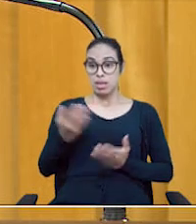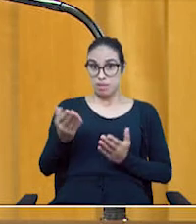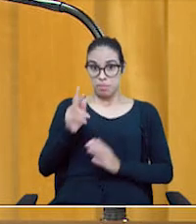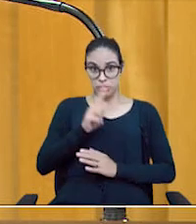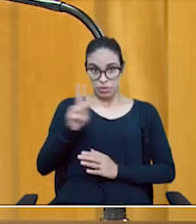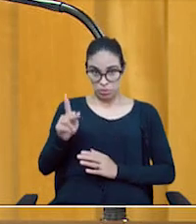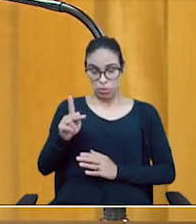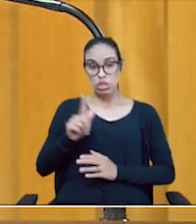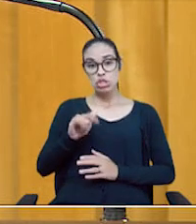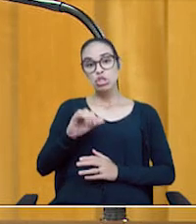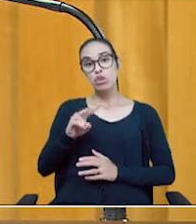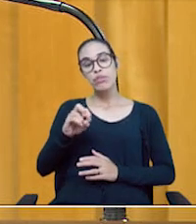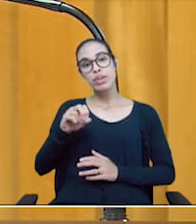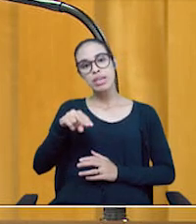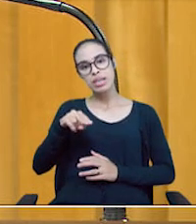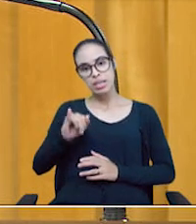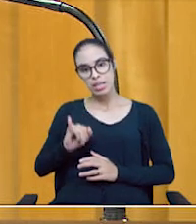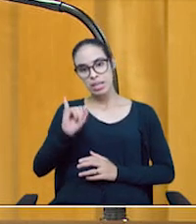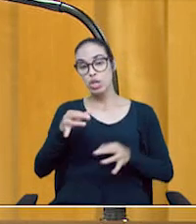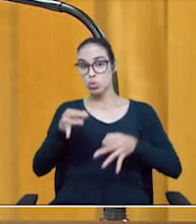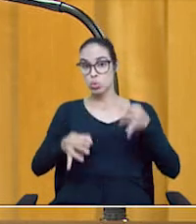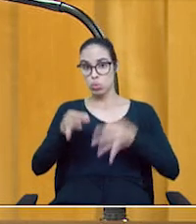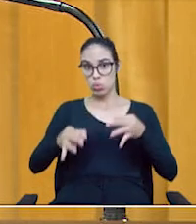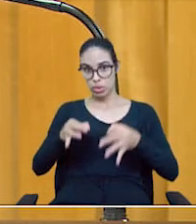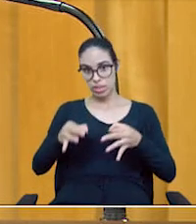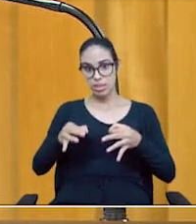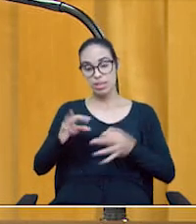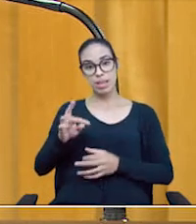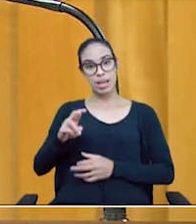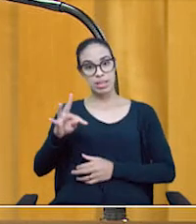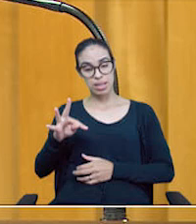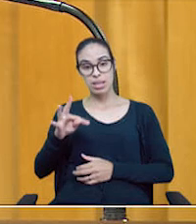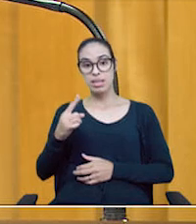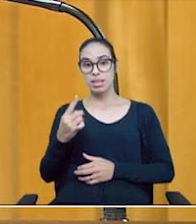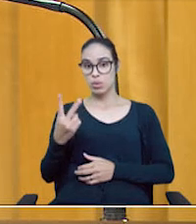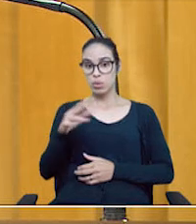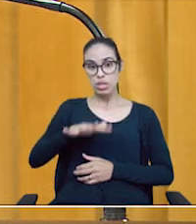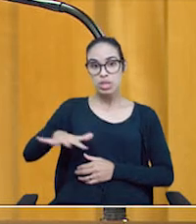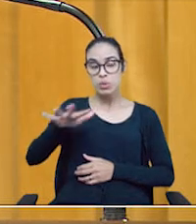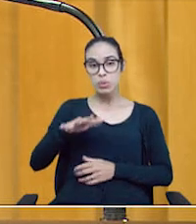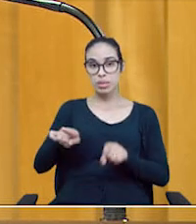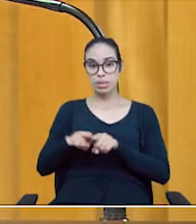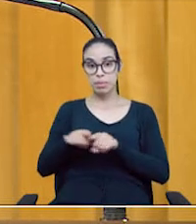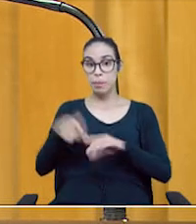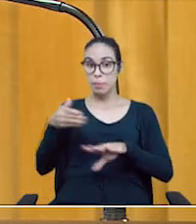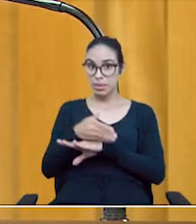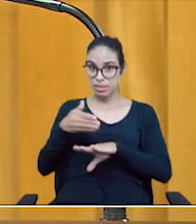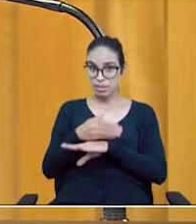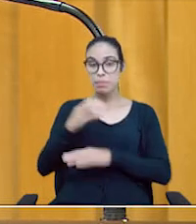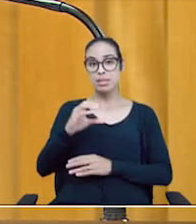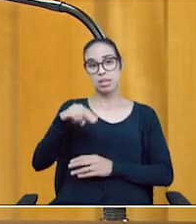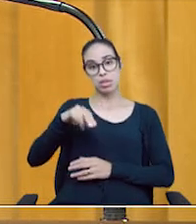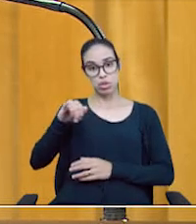do Tribunal Regional da 12ª Região, atualmente conselheiro do Conselho Nacional de Justiça no